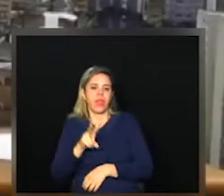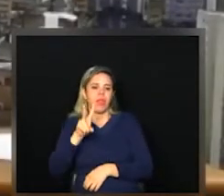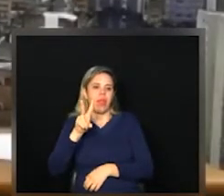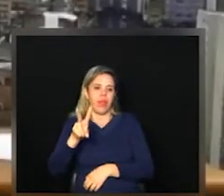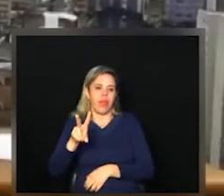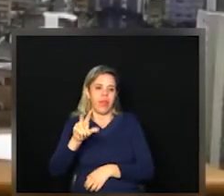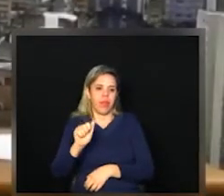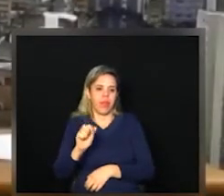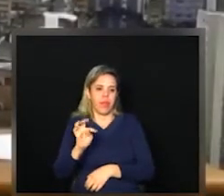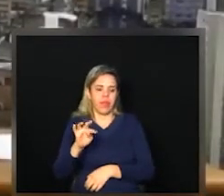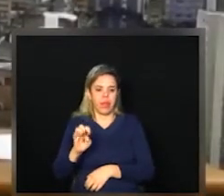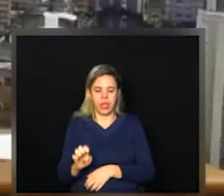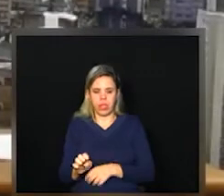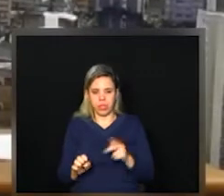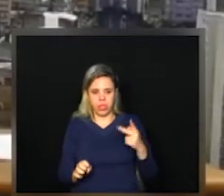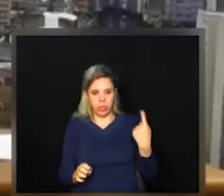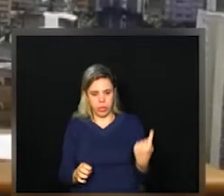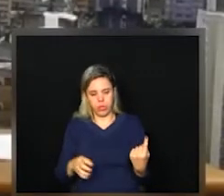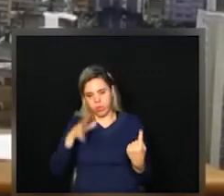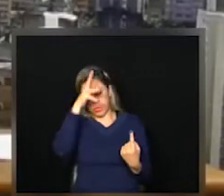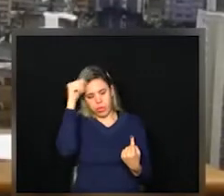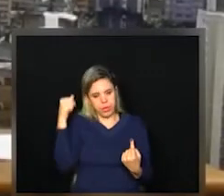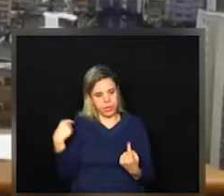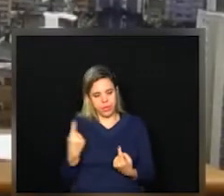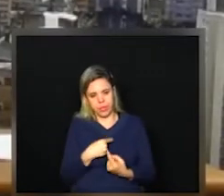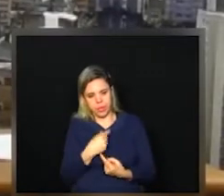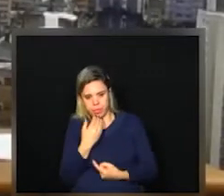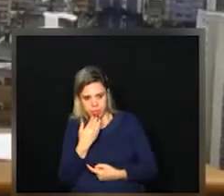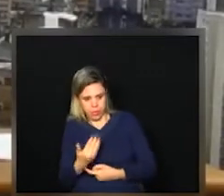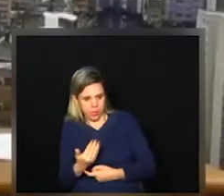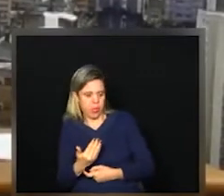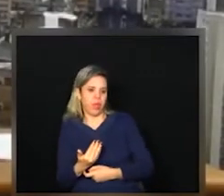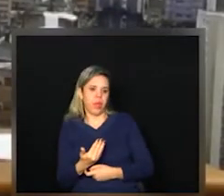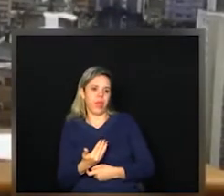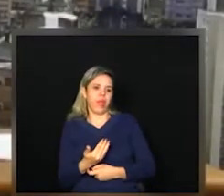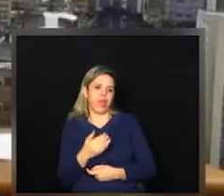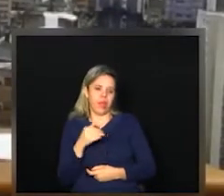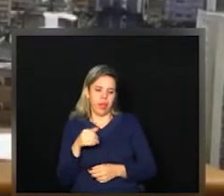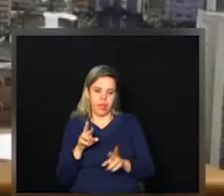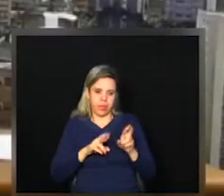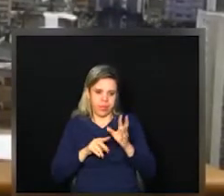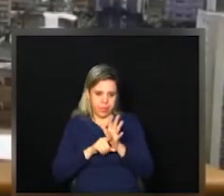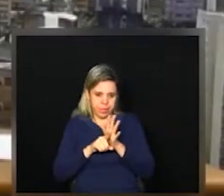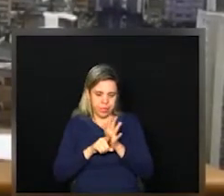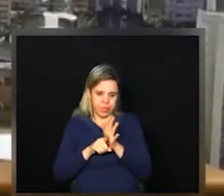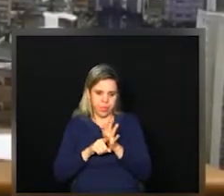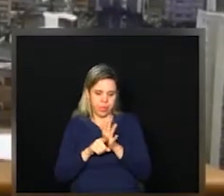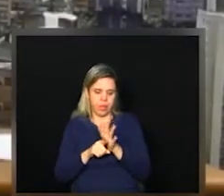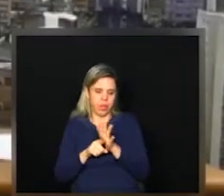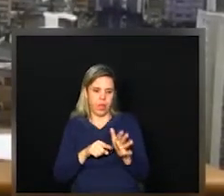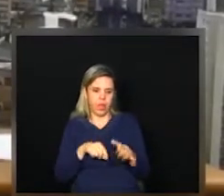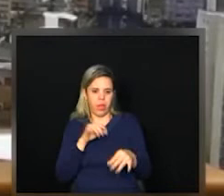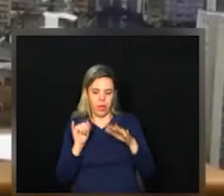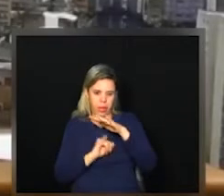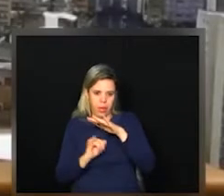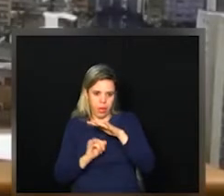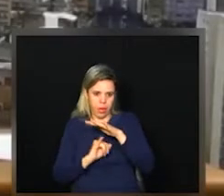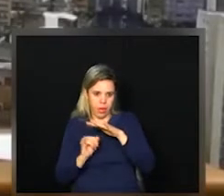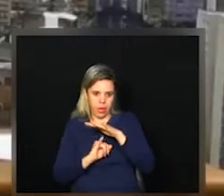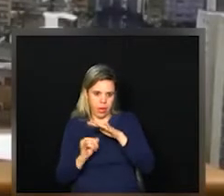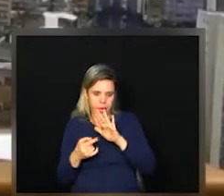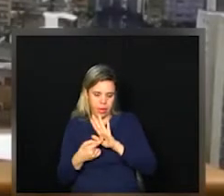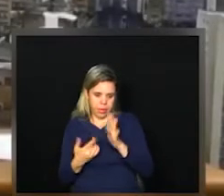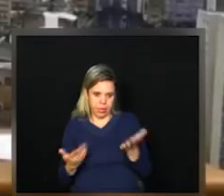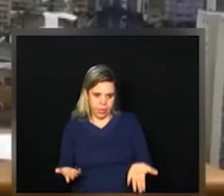outra variante P1 de Manaus, nós pedimos o sequenciamento genético para o Adolfo Lutz, especificamente nas